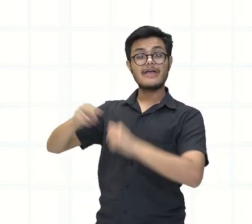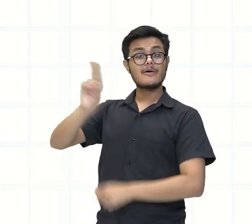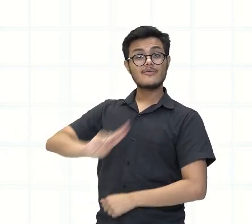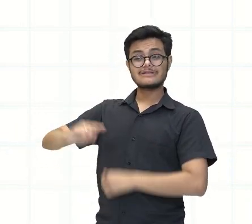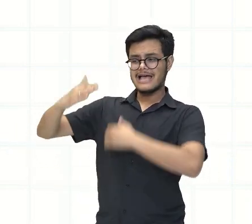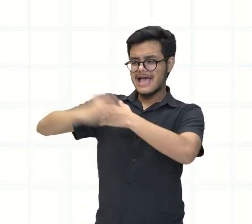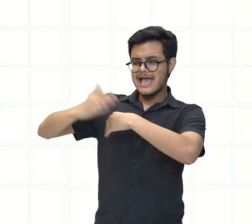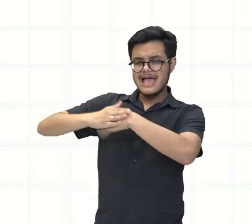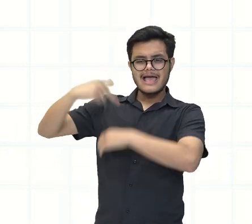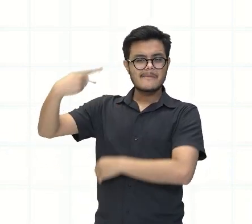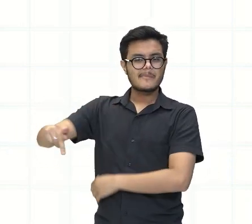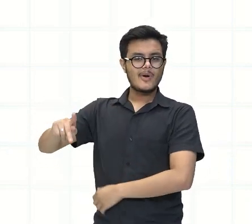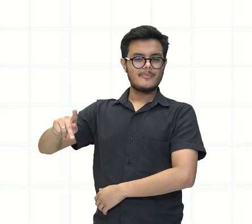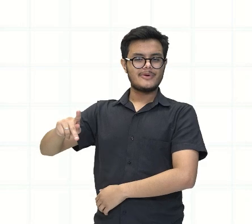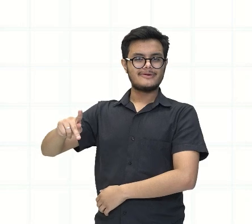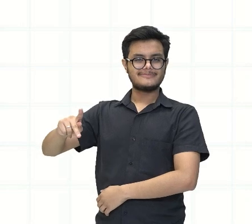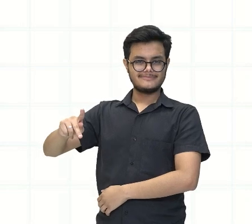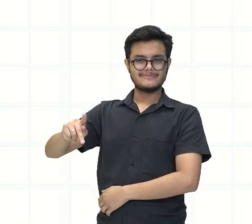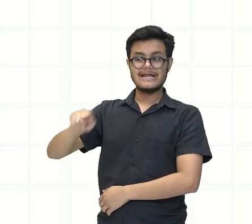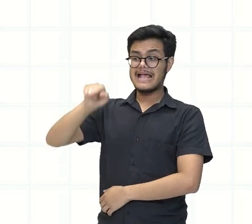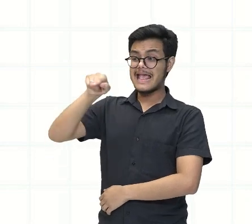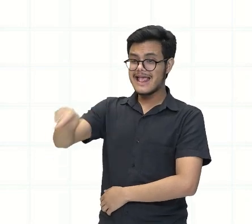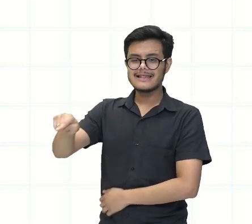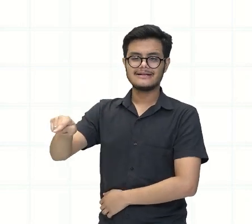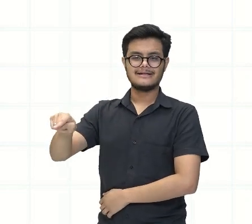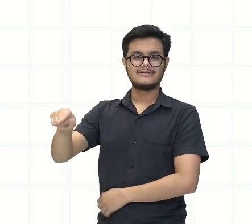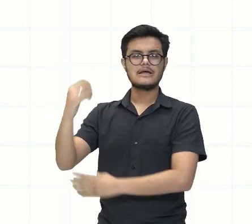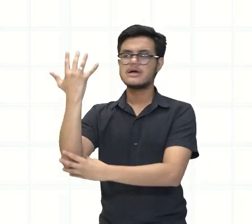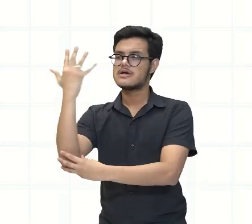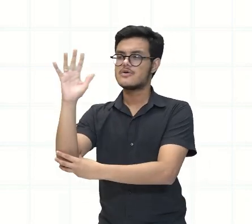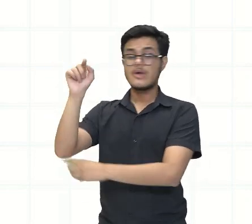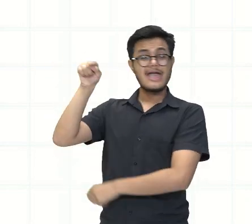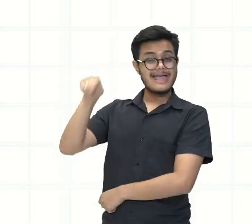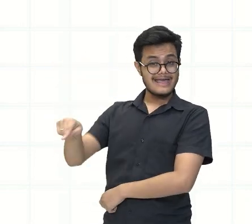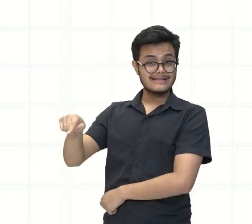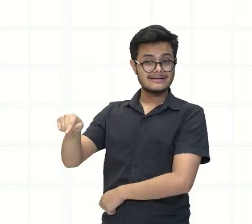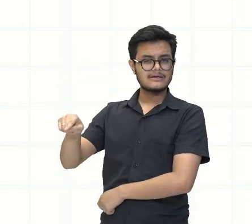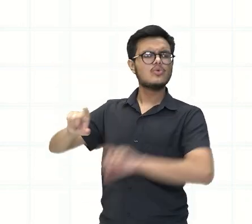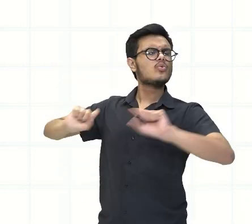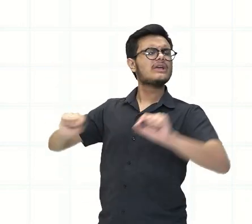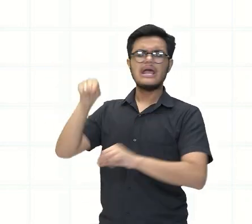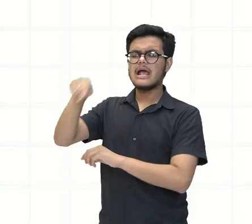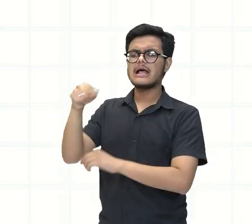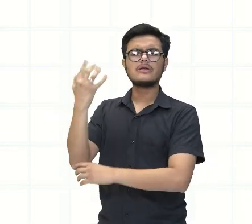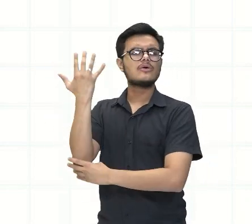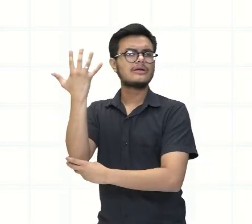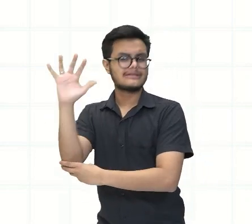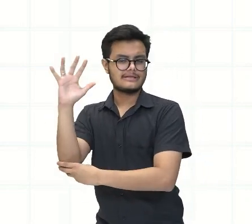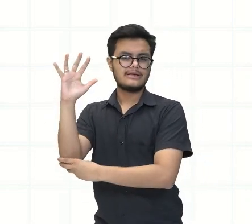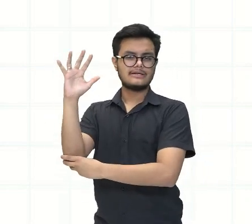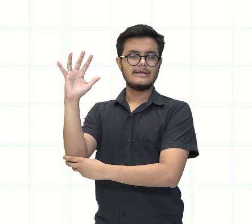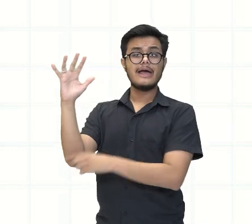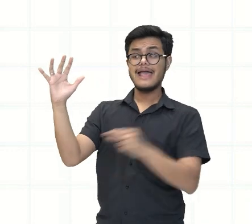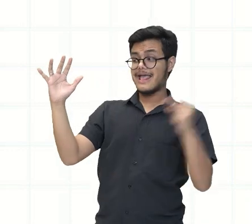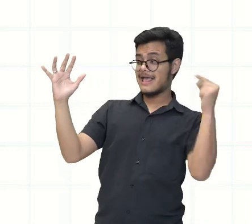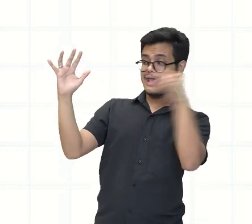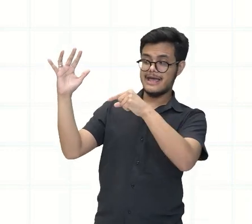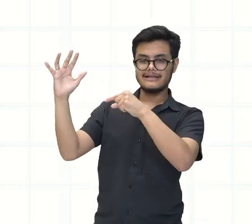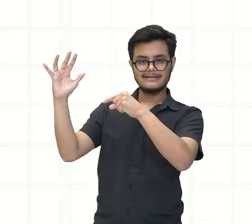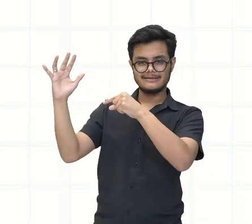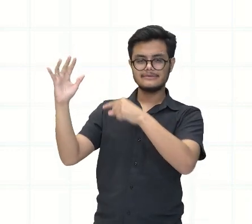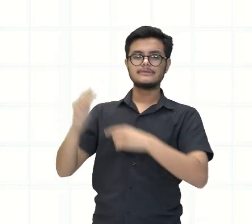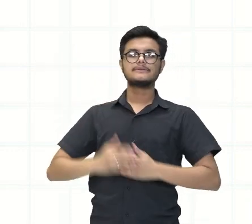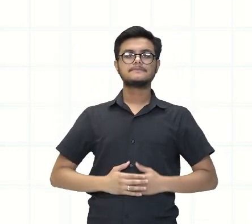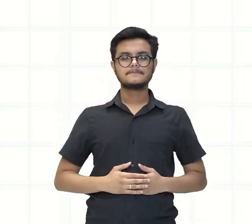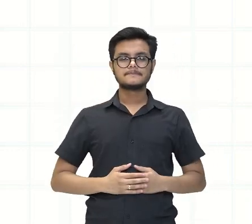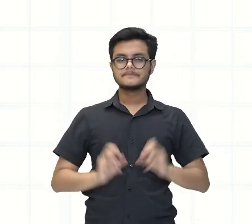que serve para conectar o sujeito com a sua caracterização. Vou voltar aqui